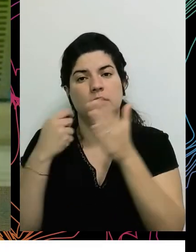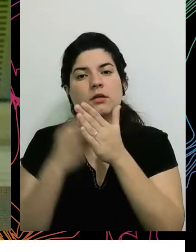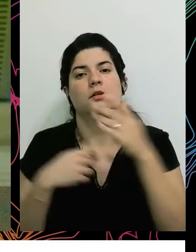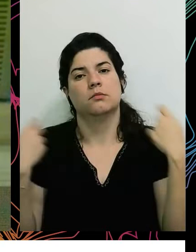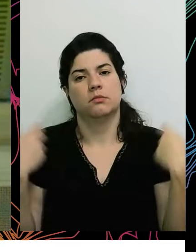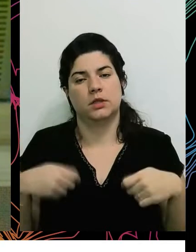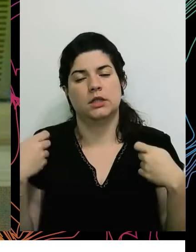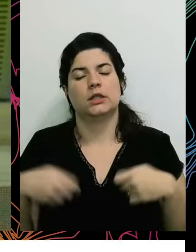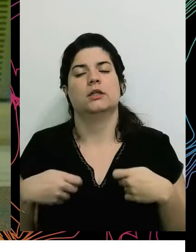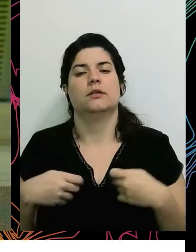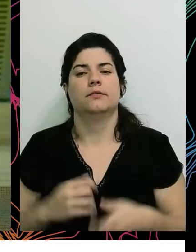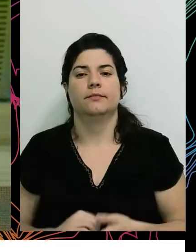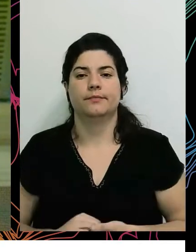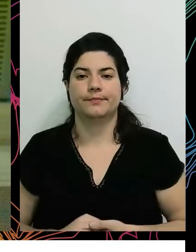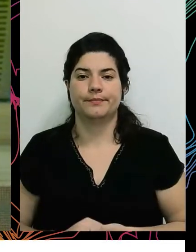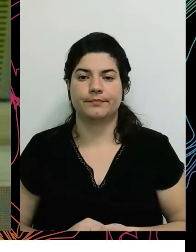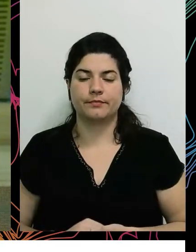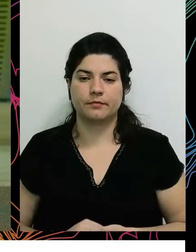racismo.